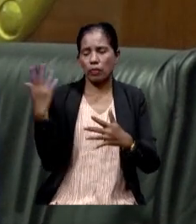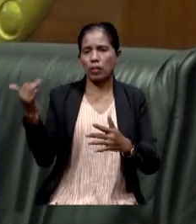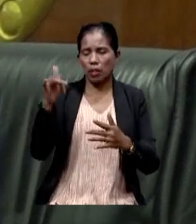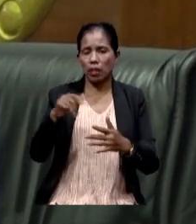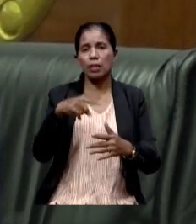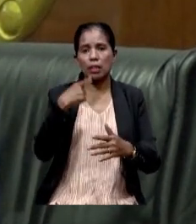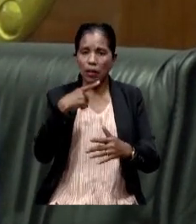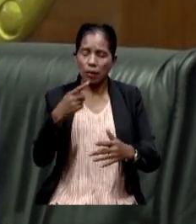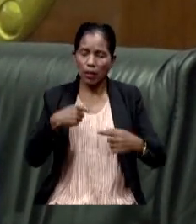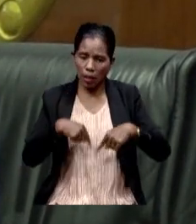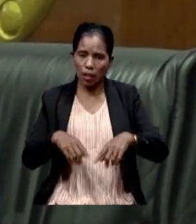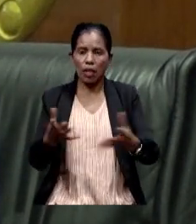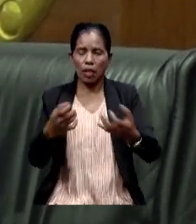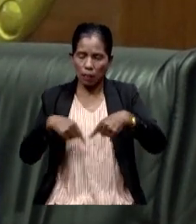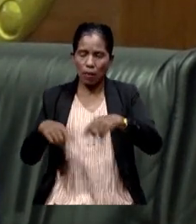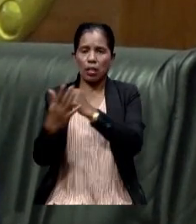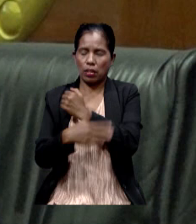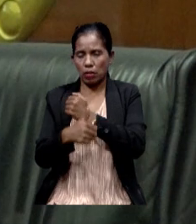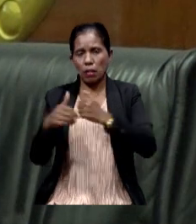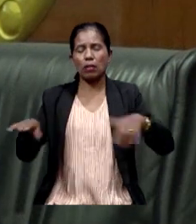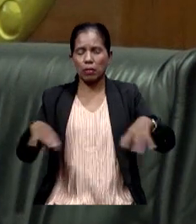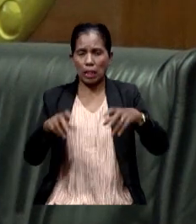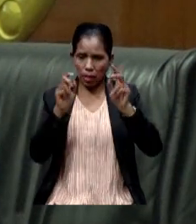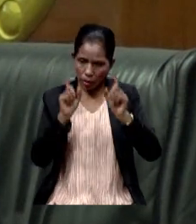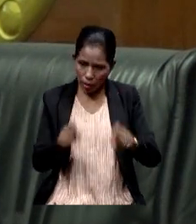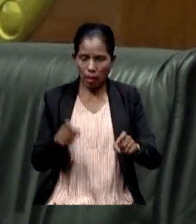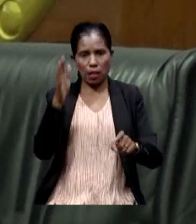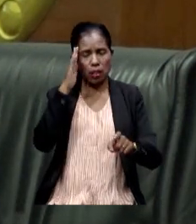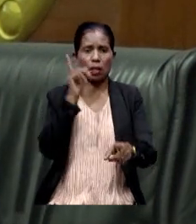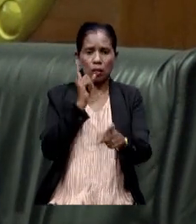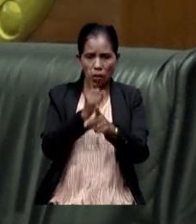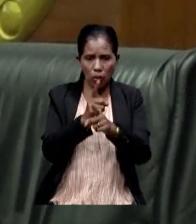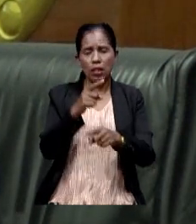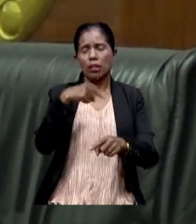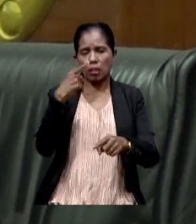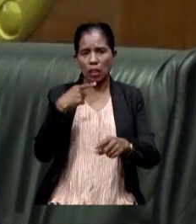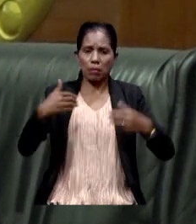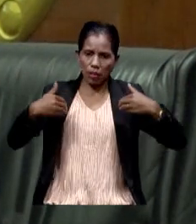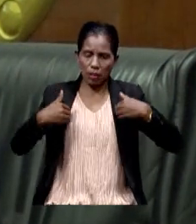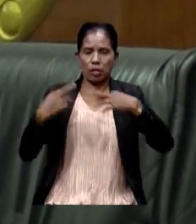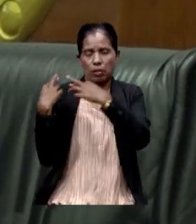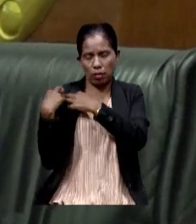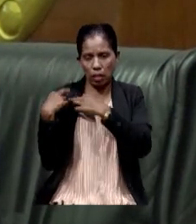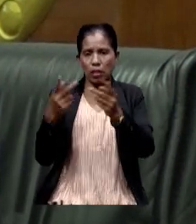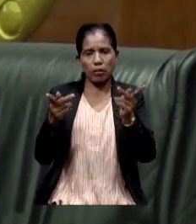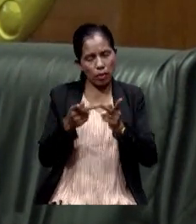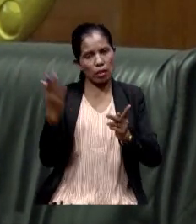ba ia rai liur atar servisu ten ki hatene los lai sema ka responsabilidad sira ia fatine